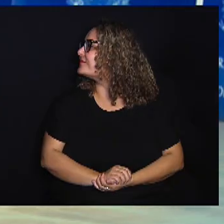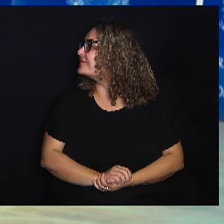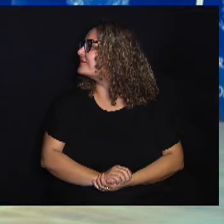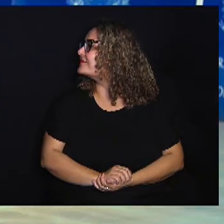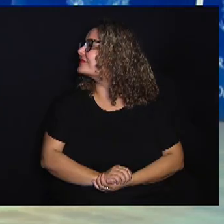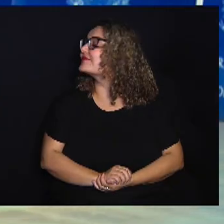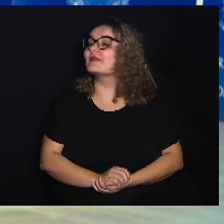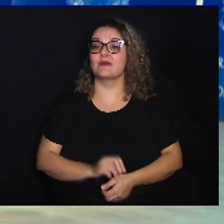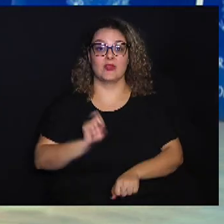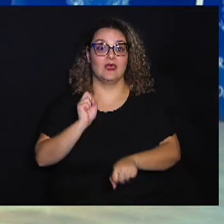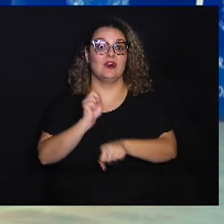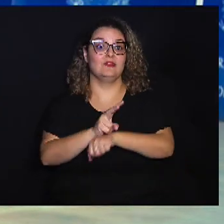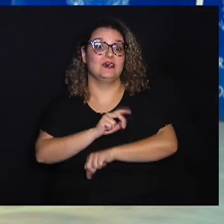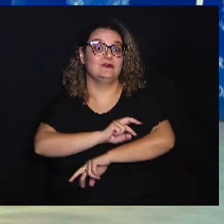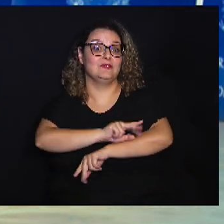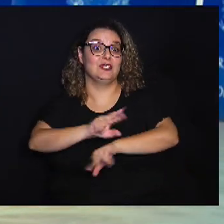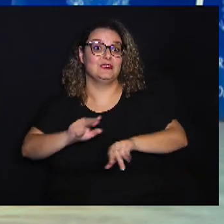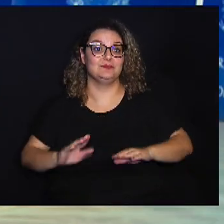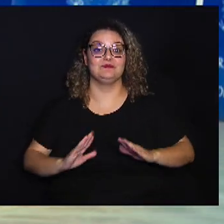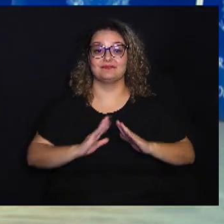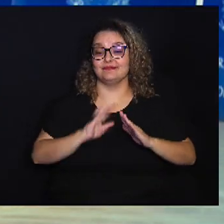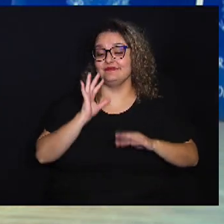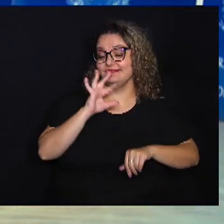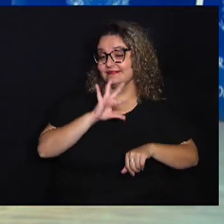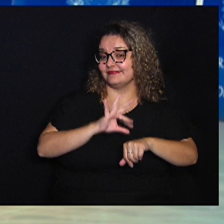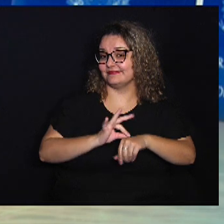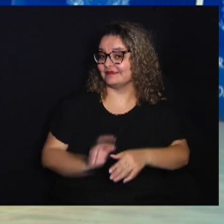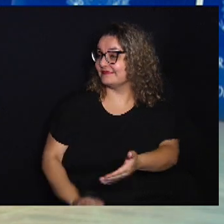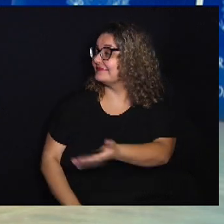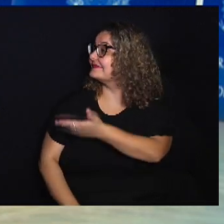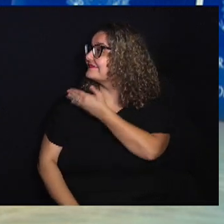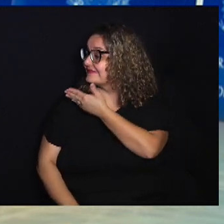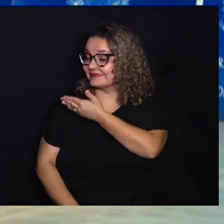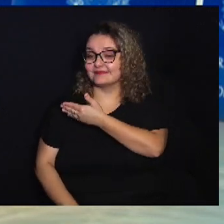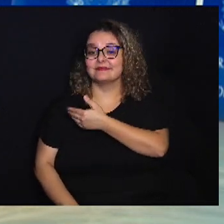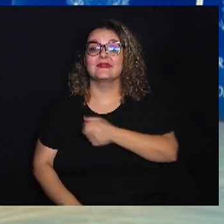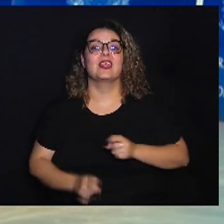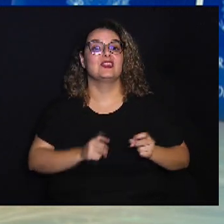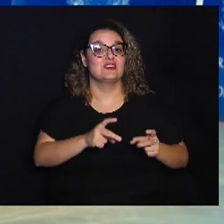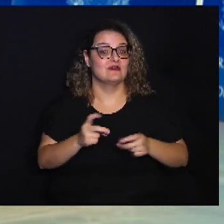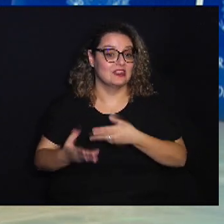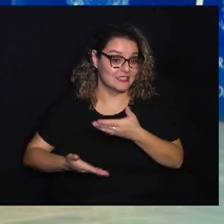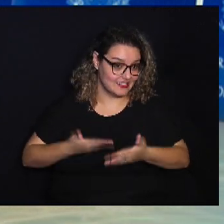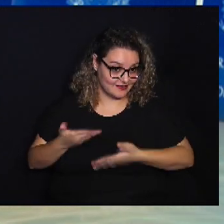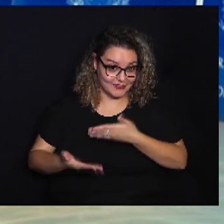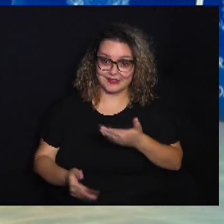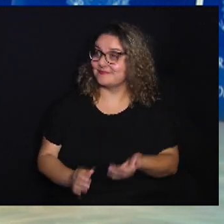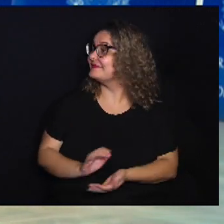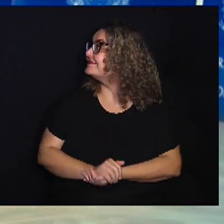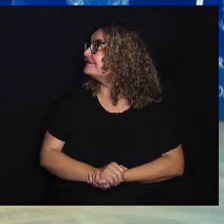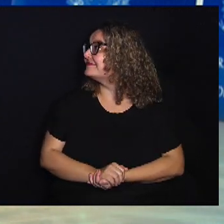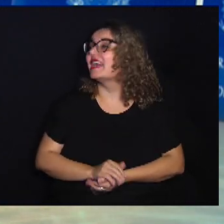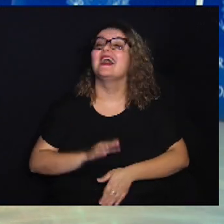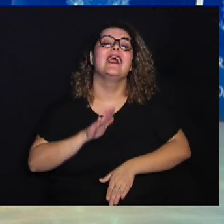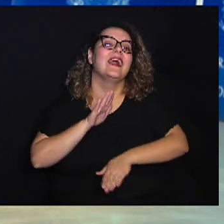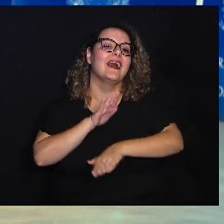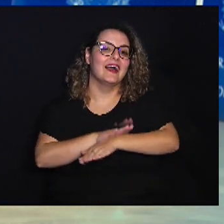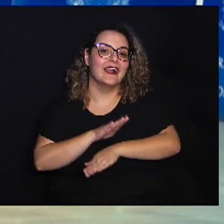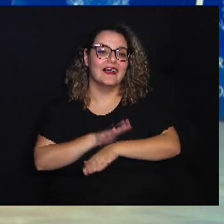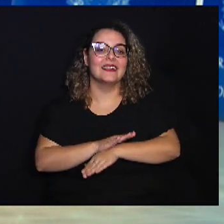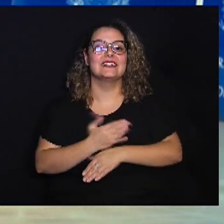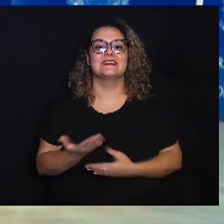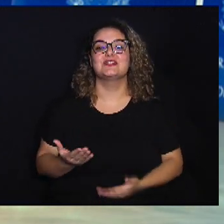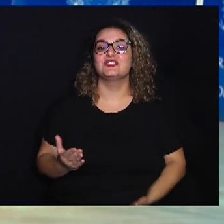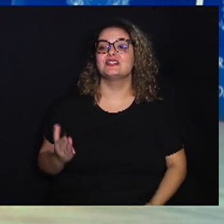Há vagas para açougueiro, agente de vendas de serviços, ajudante de carga e descarga